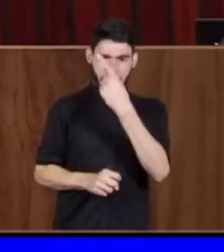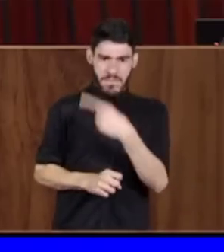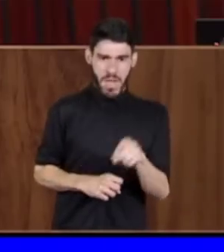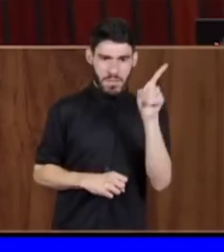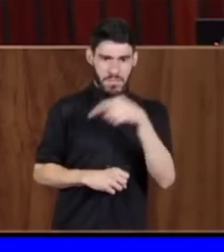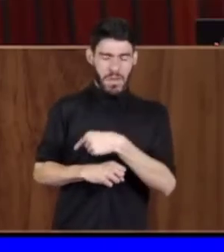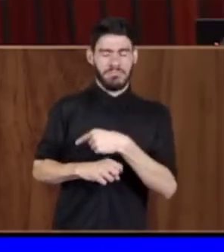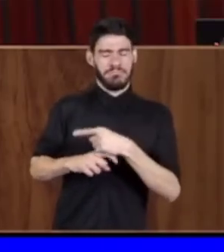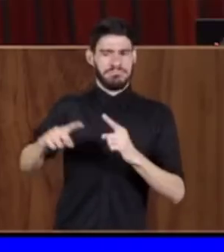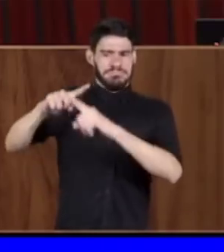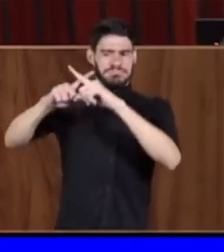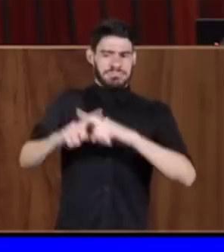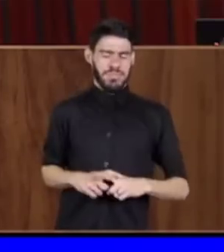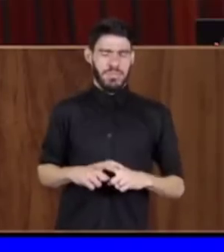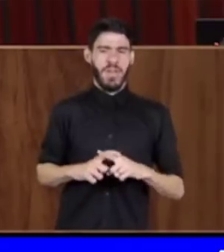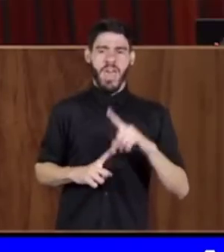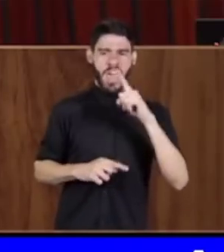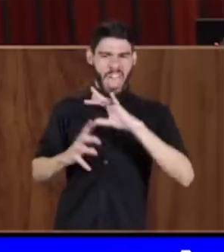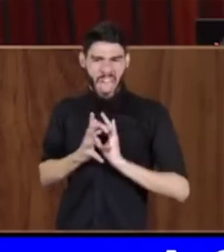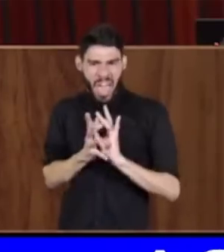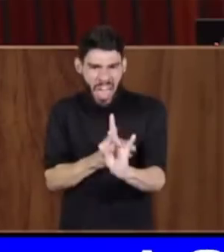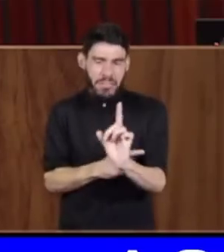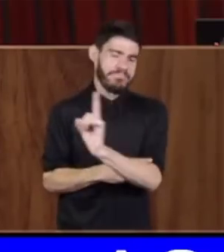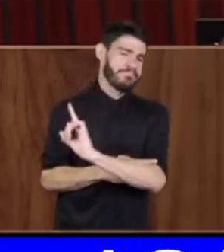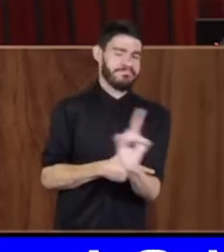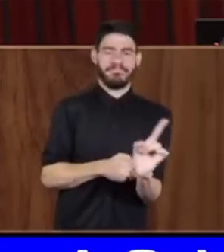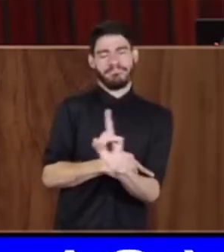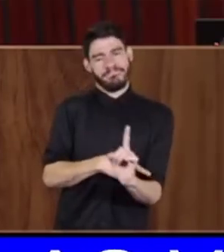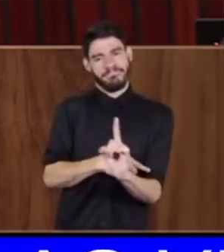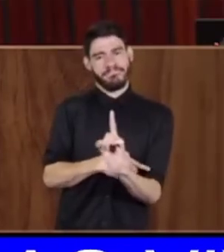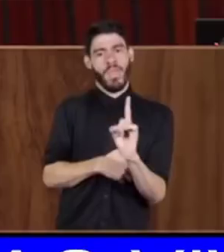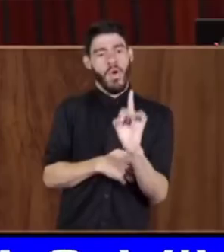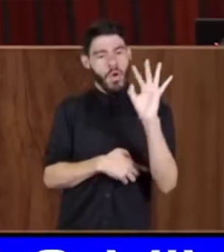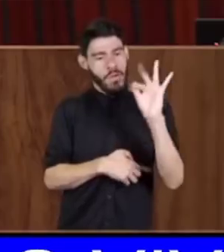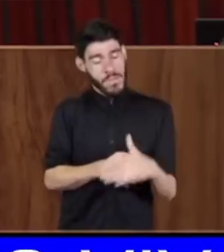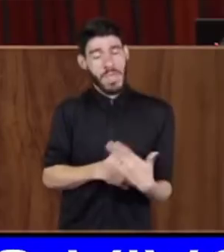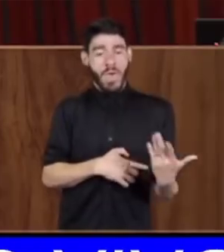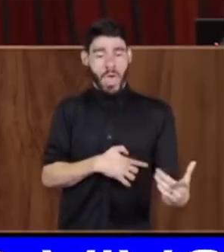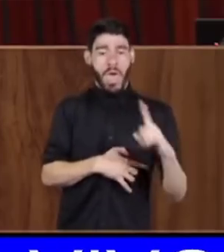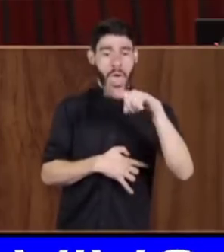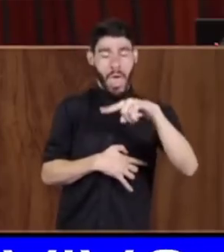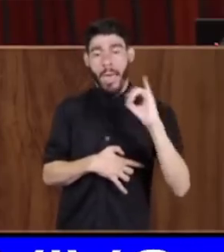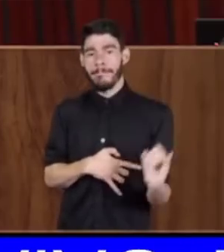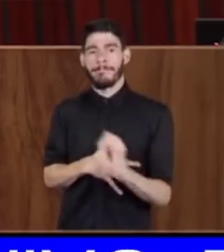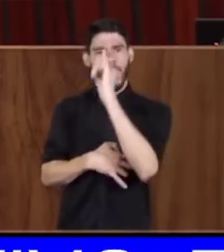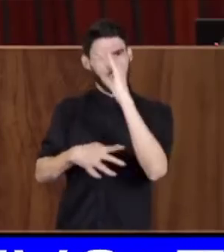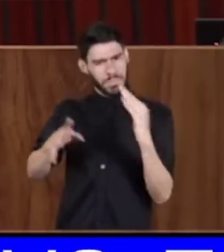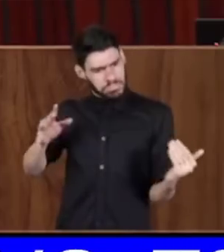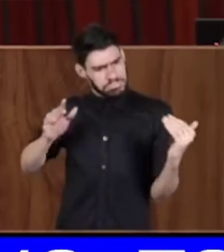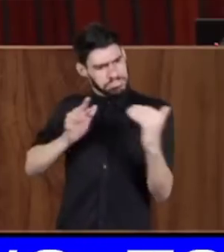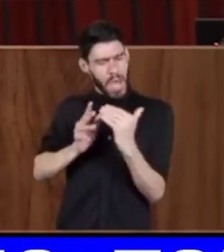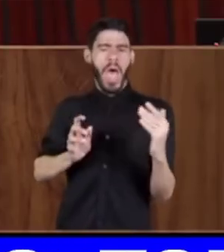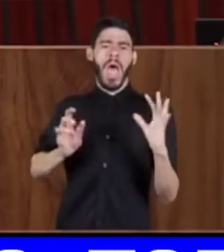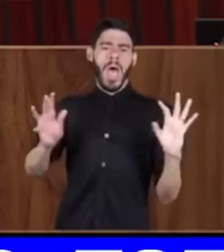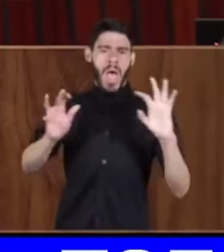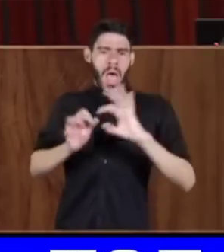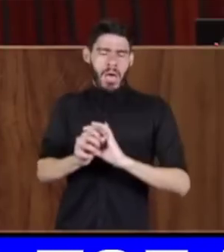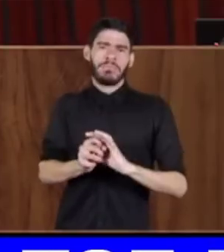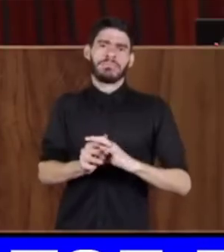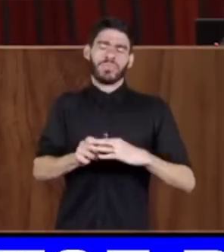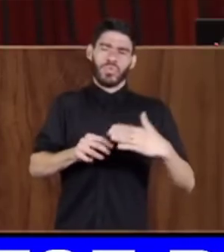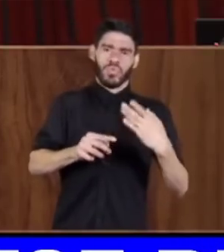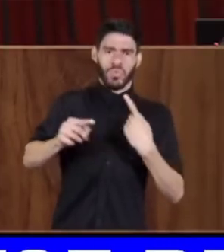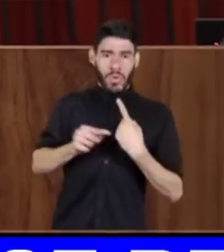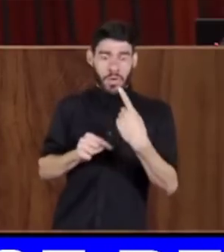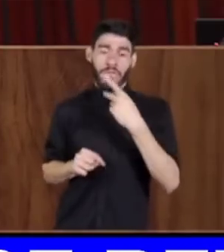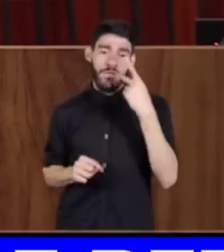de adversários vistos como inimigos. Que seja, enfim, a chave para construir ponte de diálogo, pois, citando José